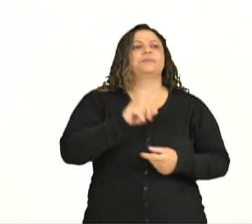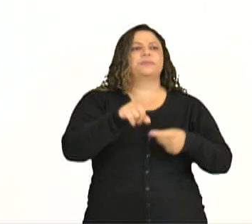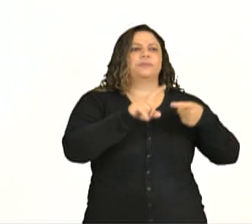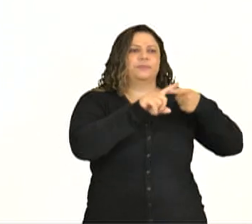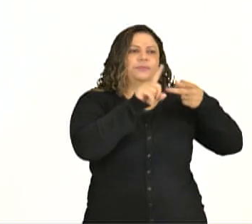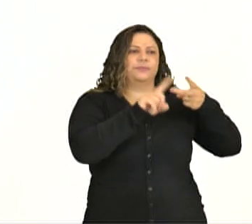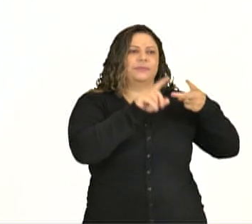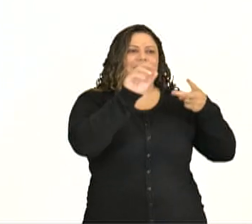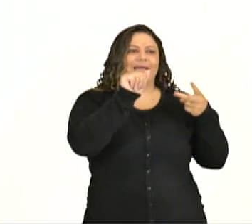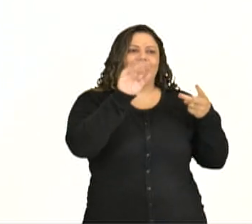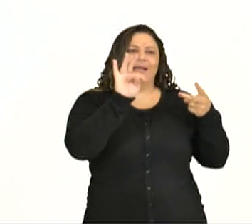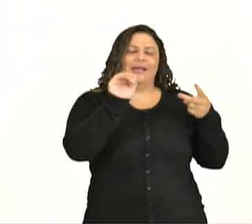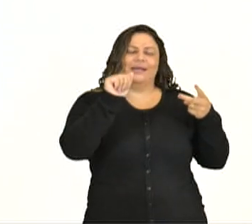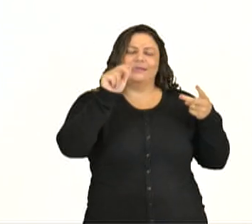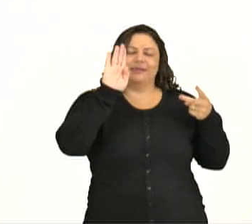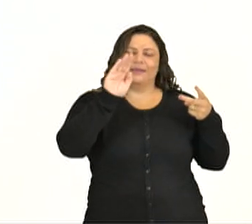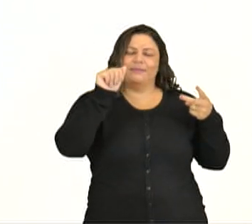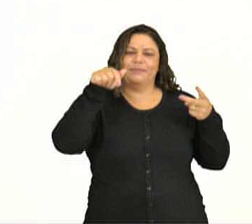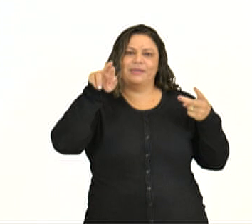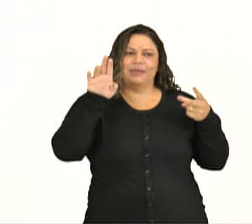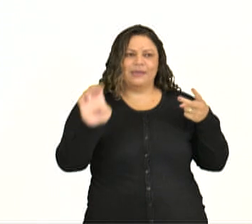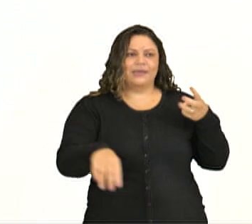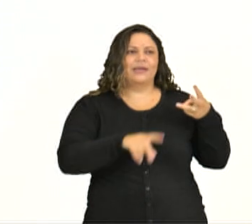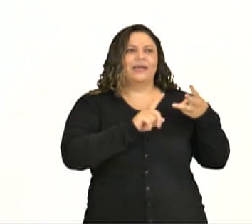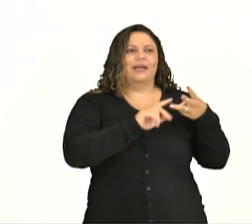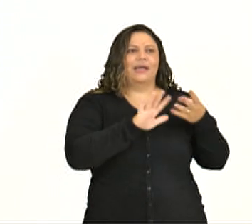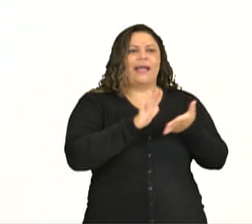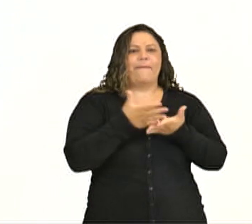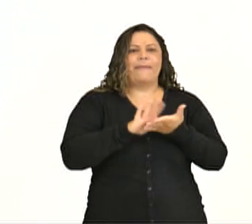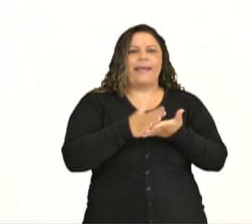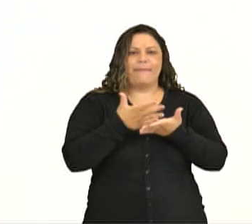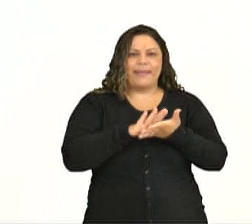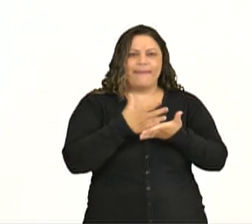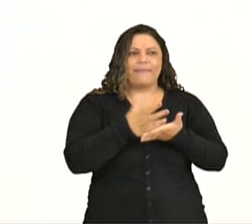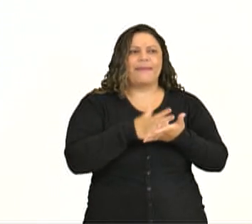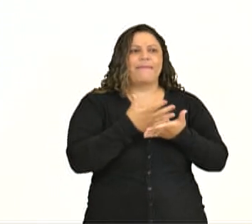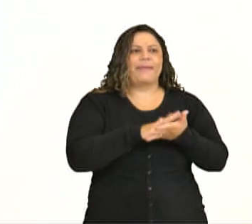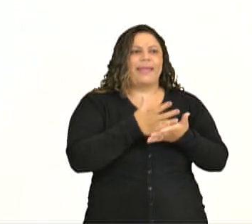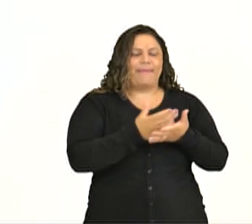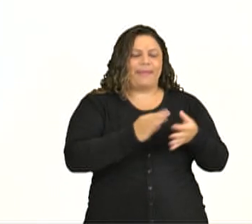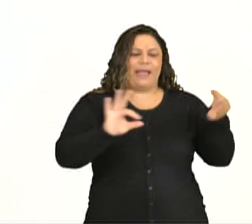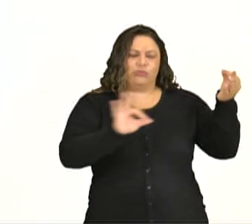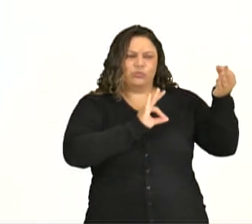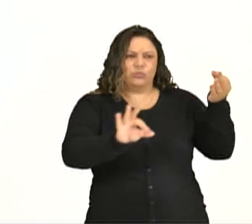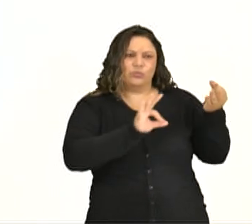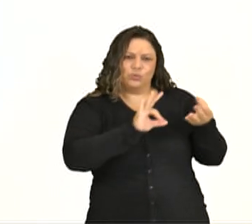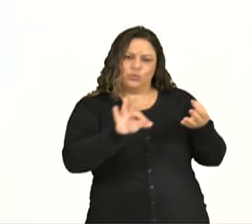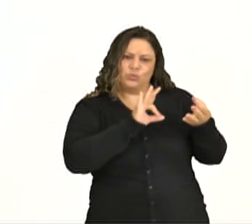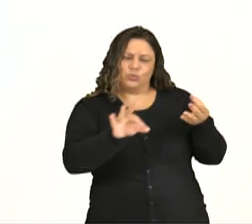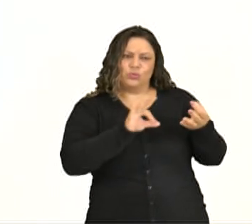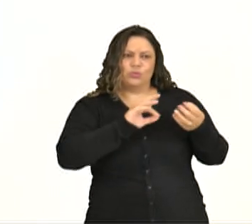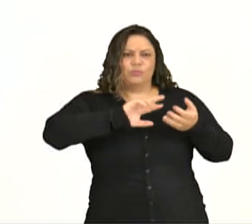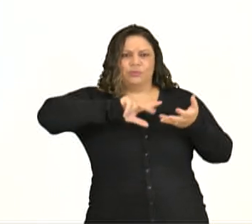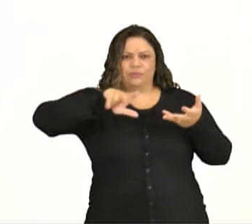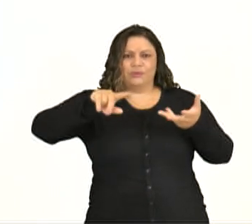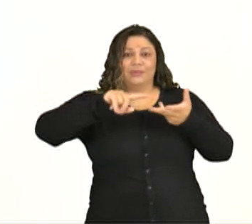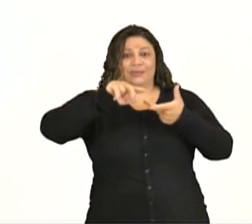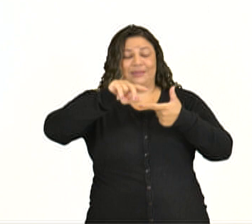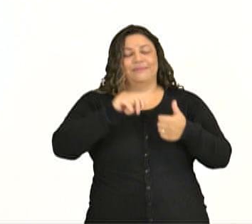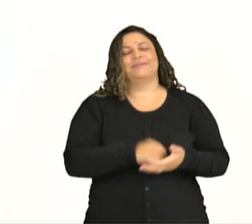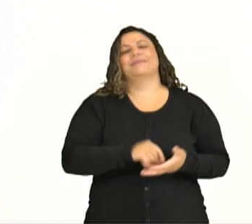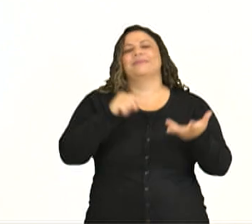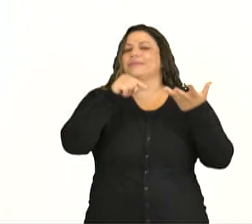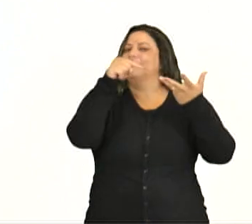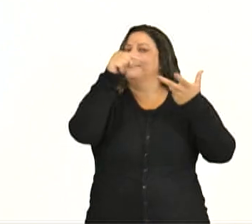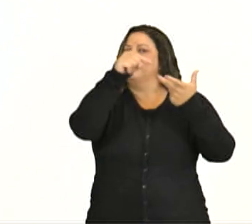berimbau, o atabaque, o pandeiro, o reco-reco, o agogô. Vamos ver cada um deles,